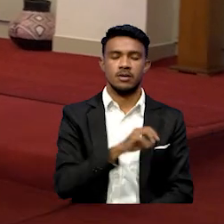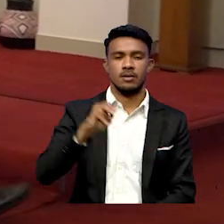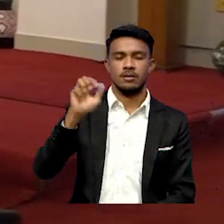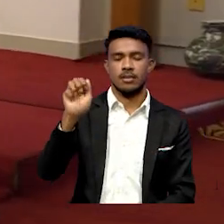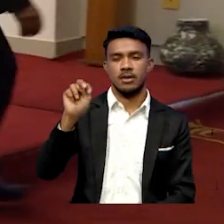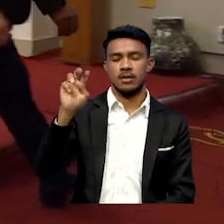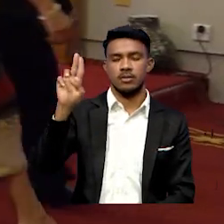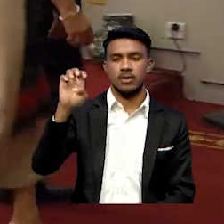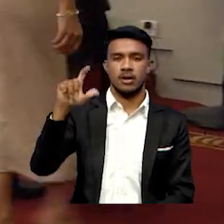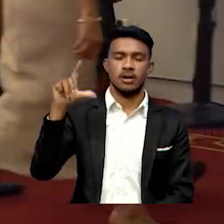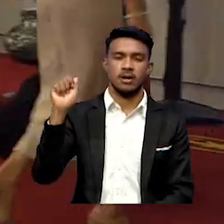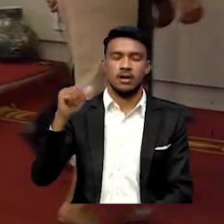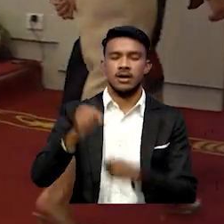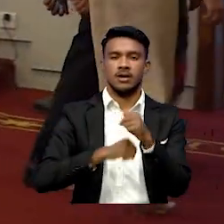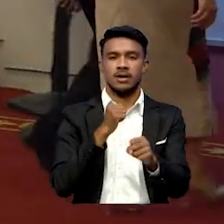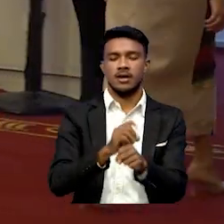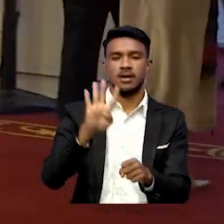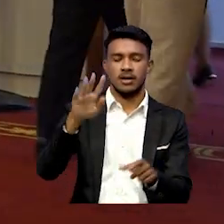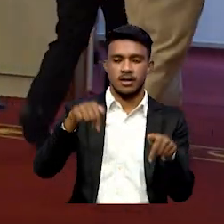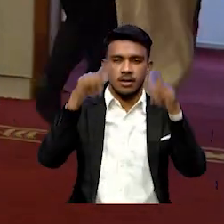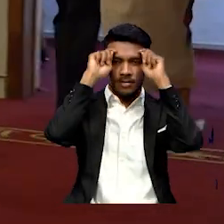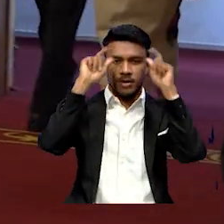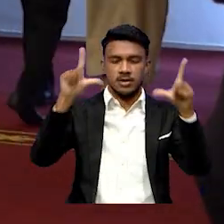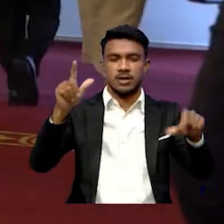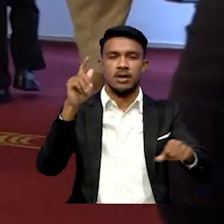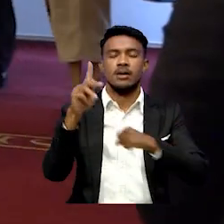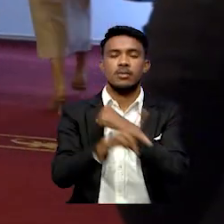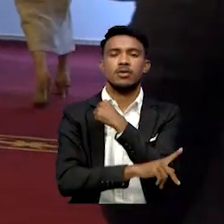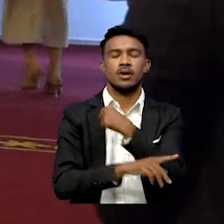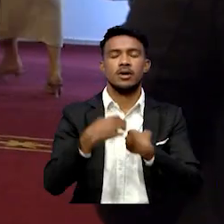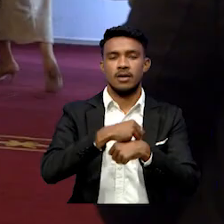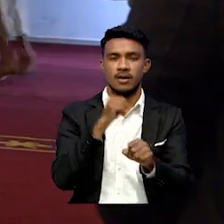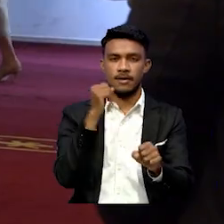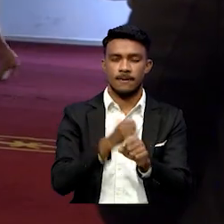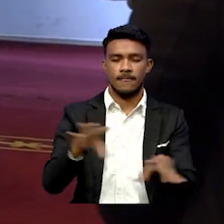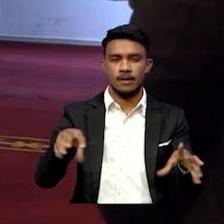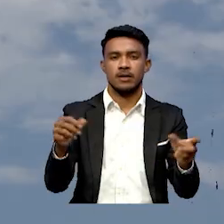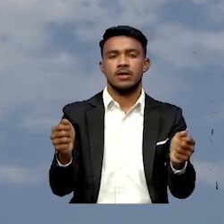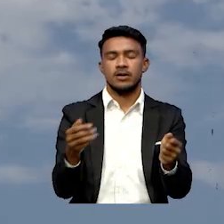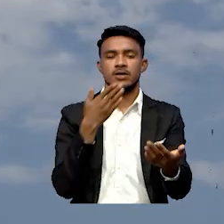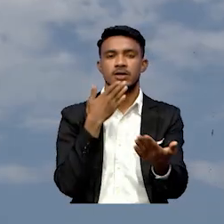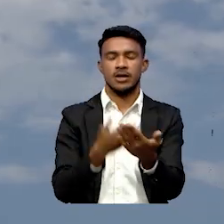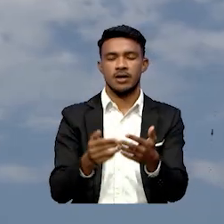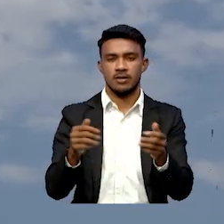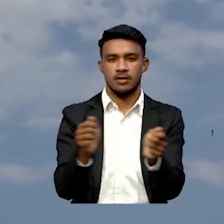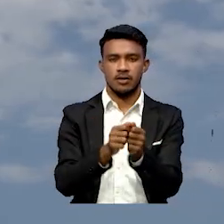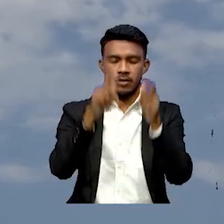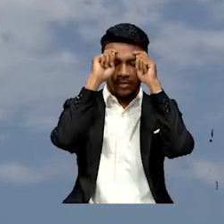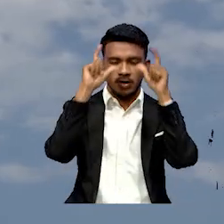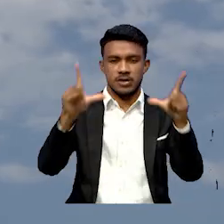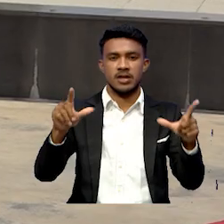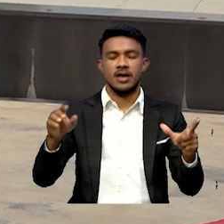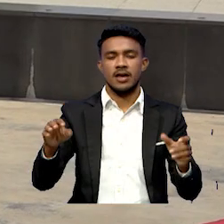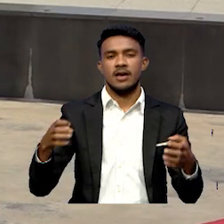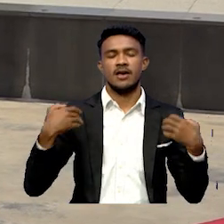durante Tinanhat e a Timor-Leste. Durante né, Portugal halau cooperação dia com Timor-Leste, Liliu e a área educação,